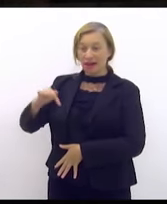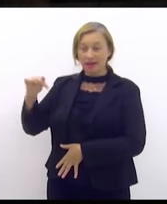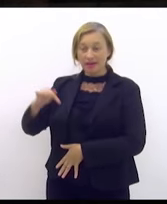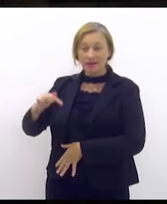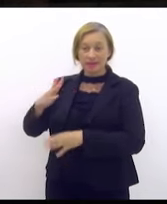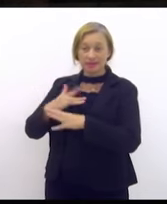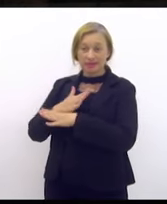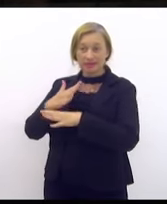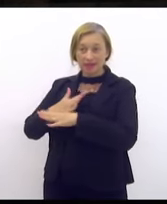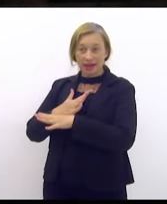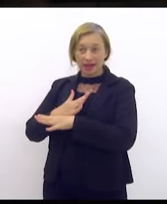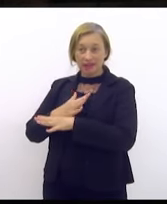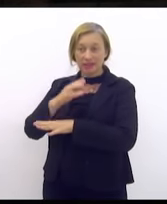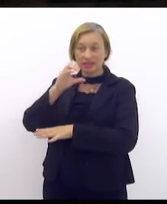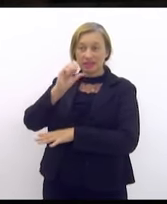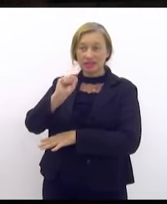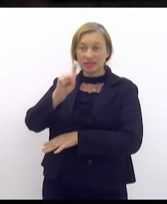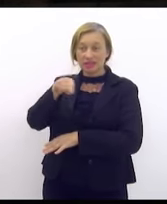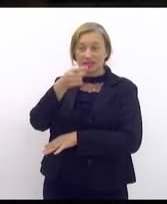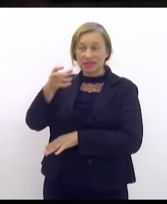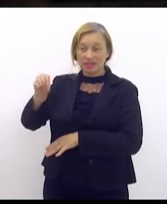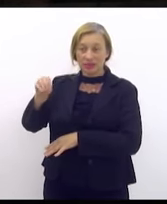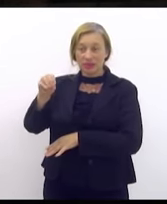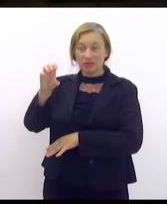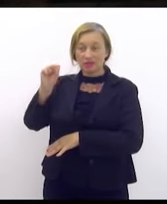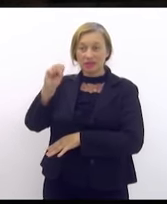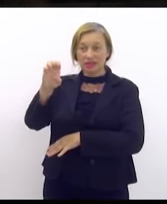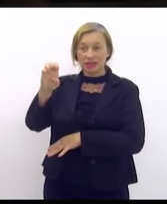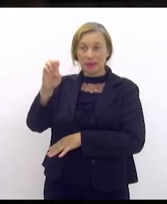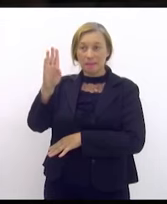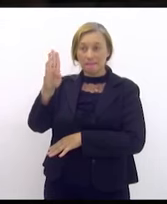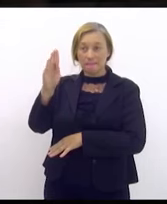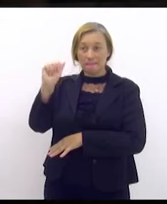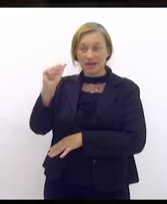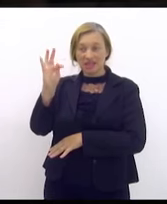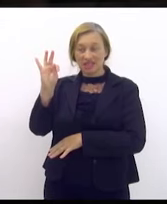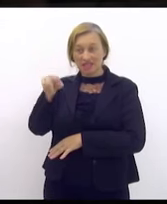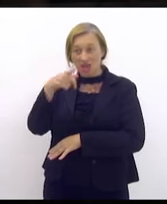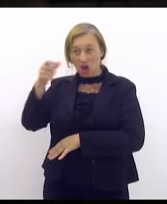cidade de São Sebastião do Rio de Janeiro